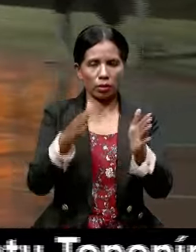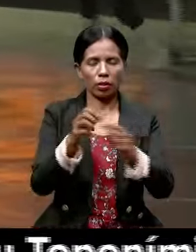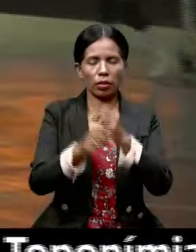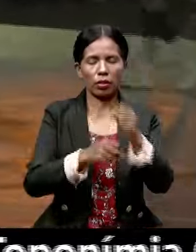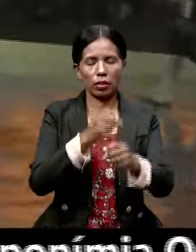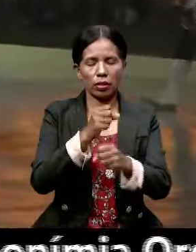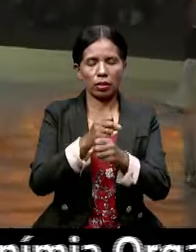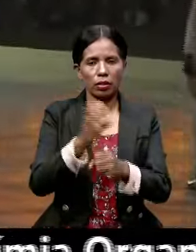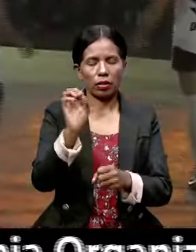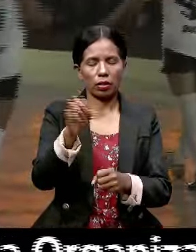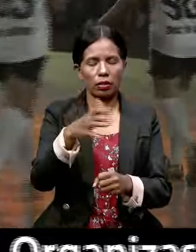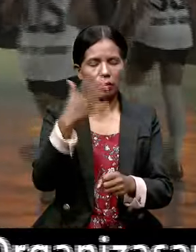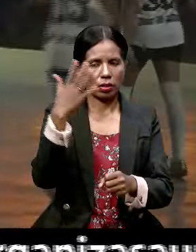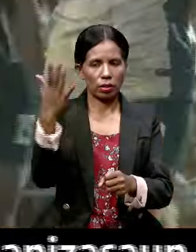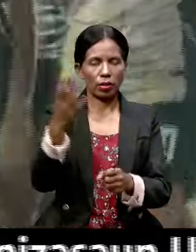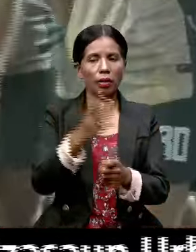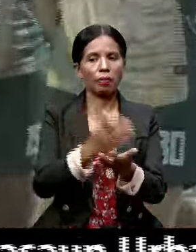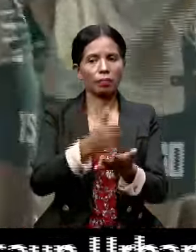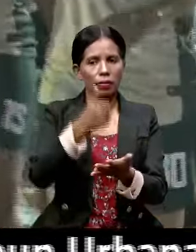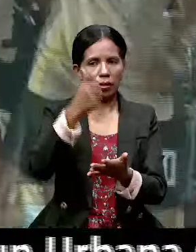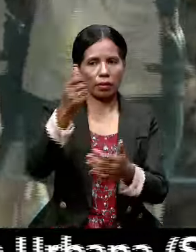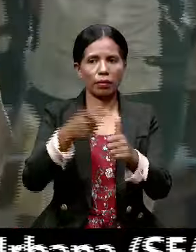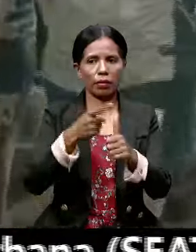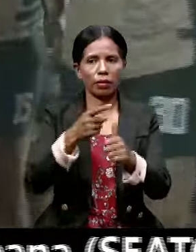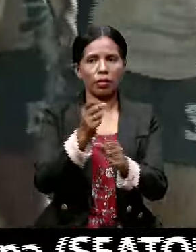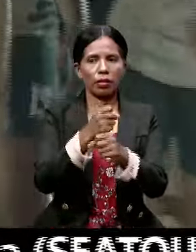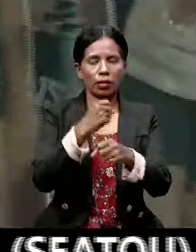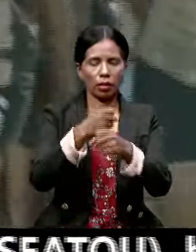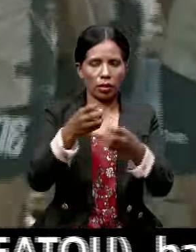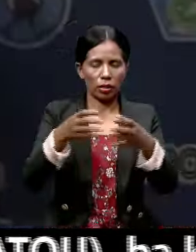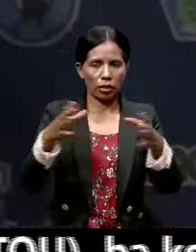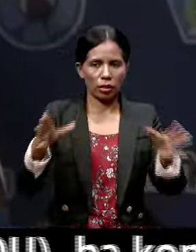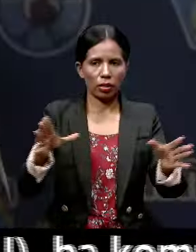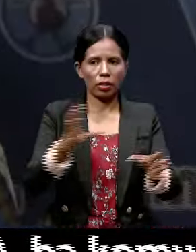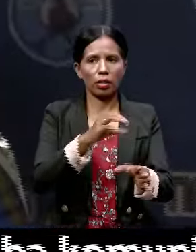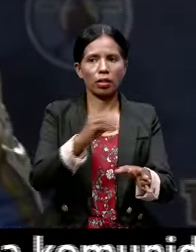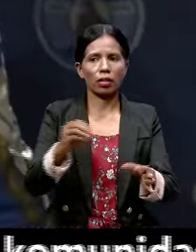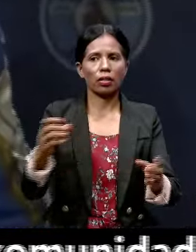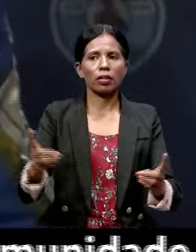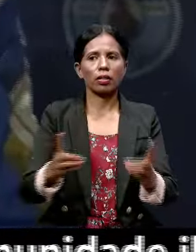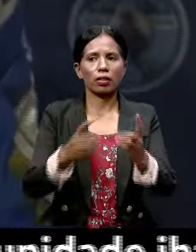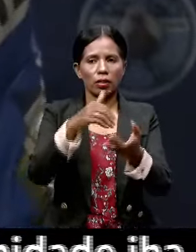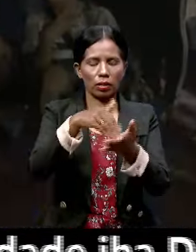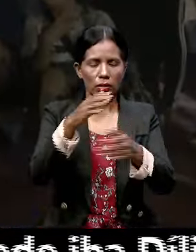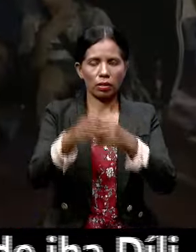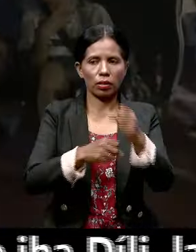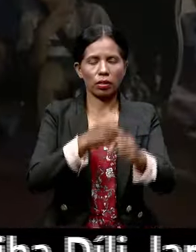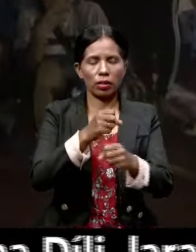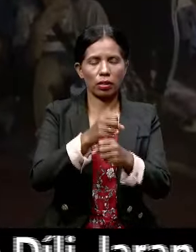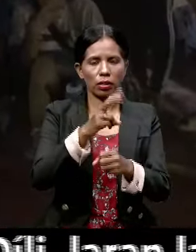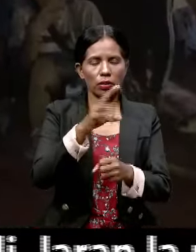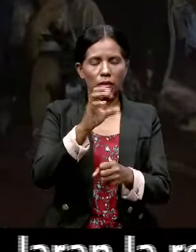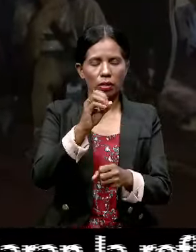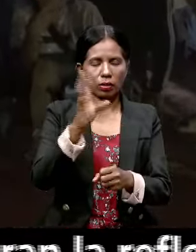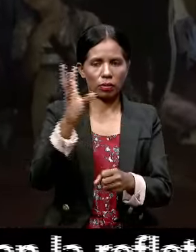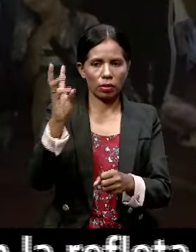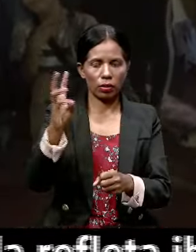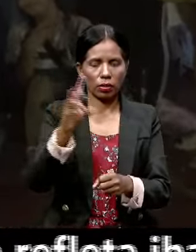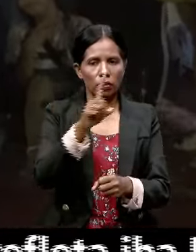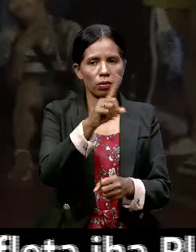Stanolu Resna Lima, mas sai primeiro lugar, nebe halako ni adversário contra Alume Tinanri em Rua Hito, o score